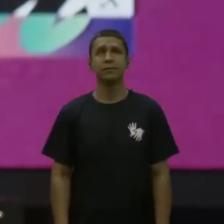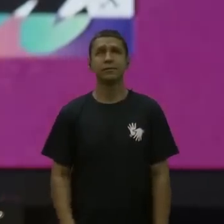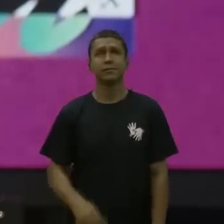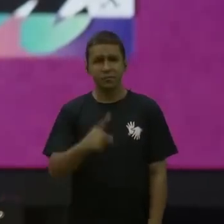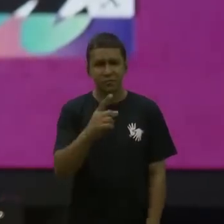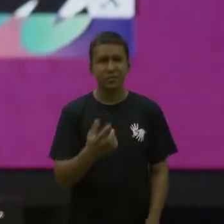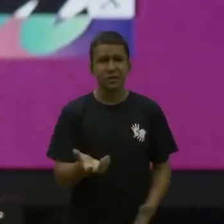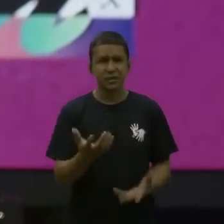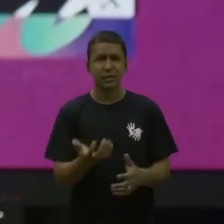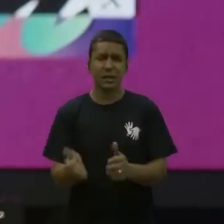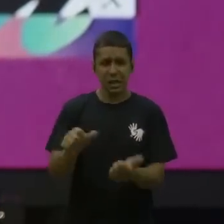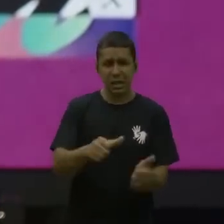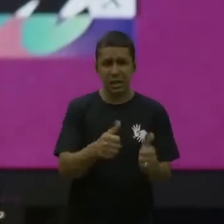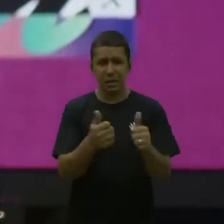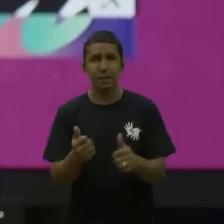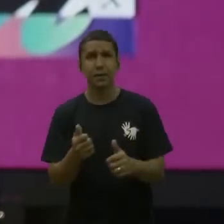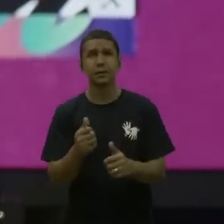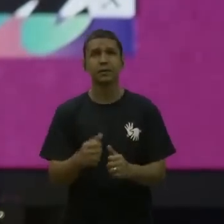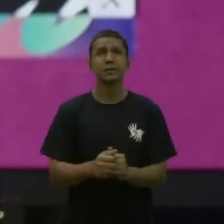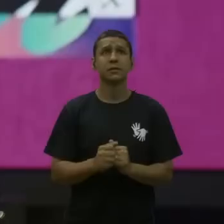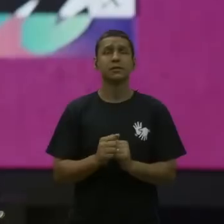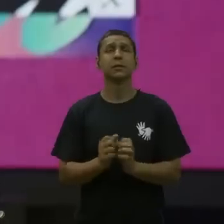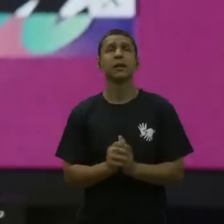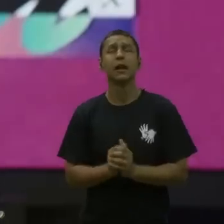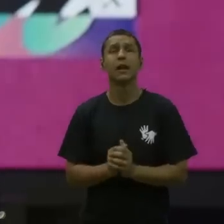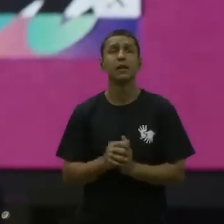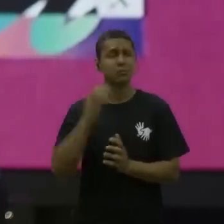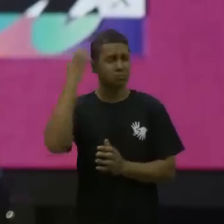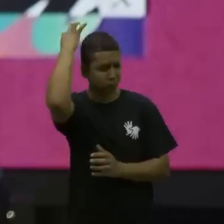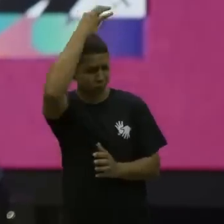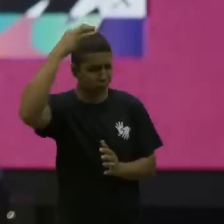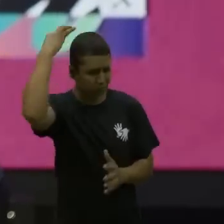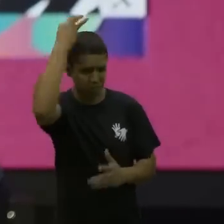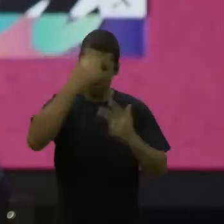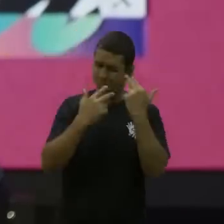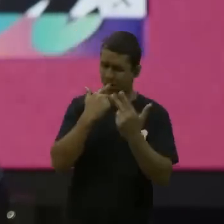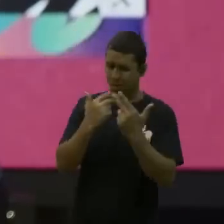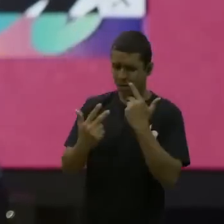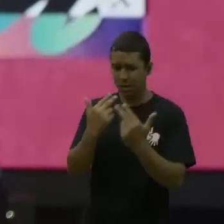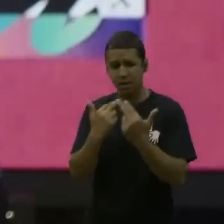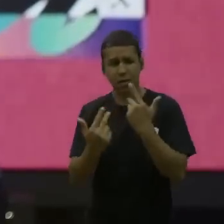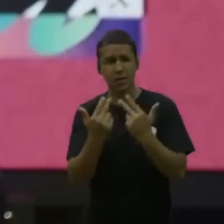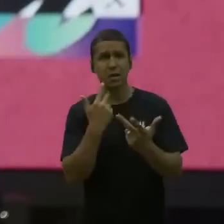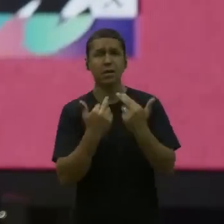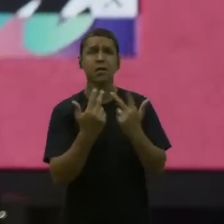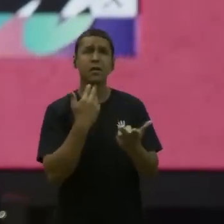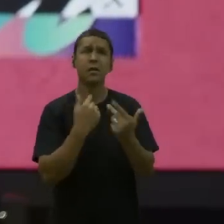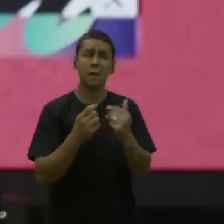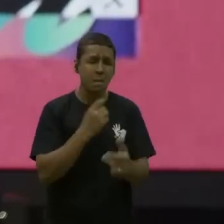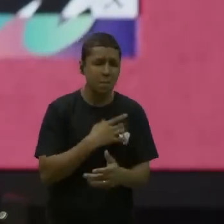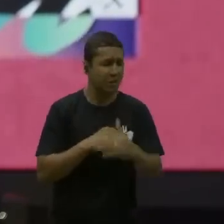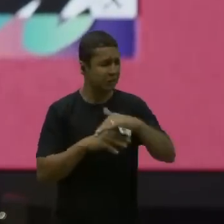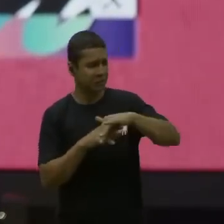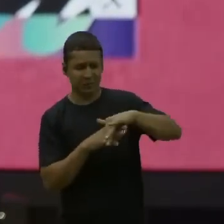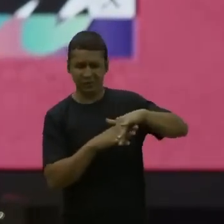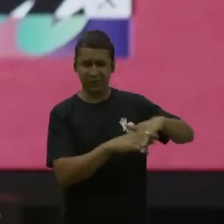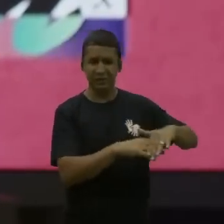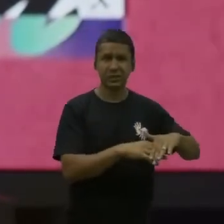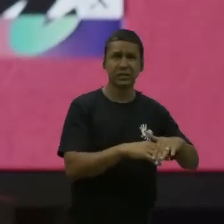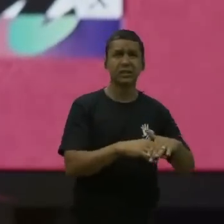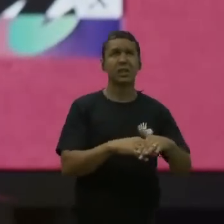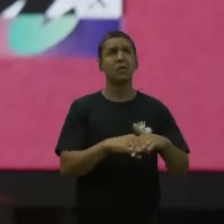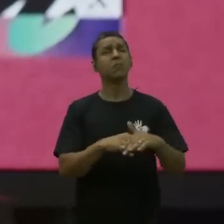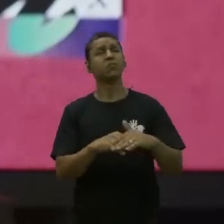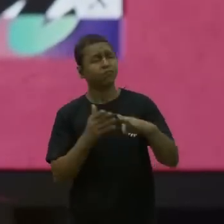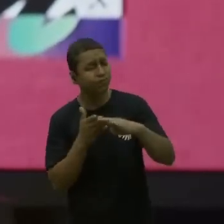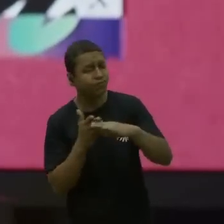Você que é batizado no Espírito, fale em novas línguas. Flua sem medo, flua sem medo. Rompa sem temor,